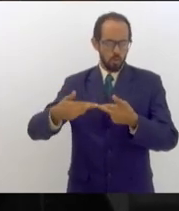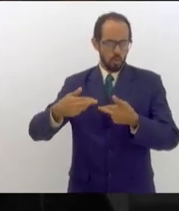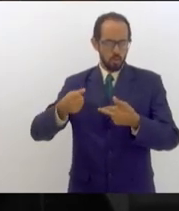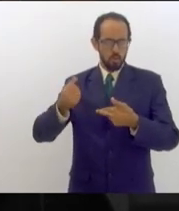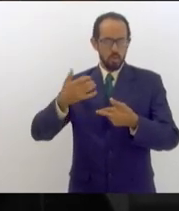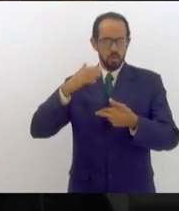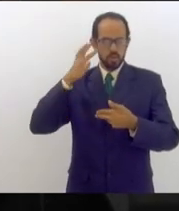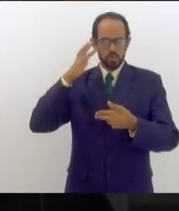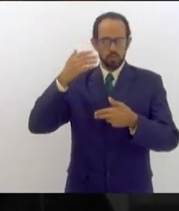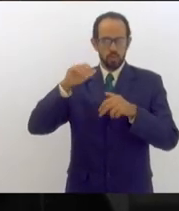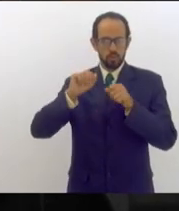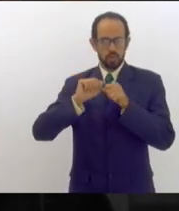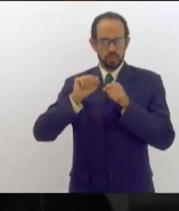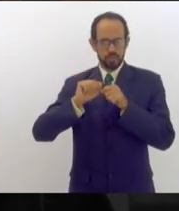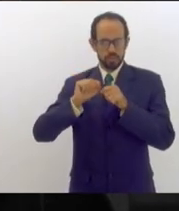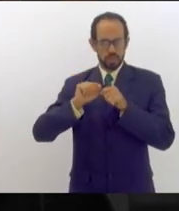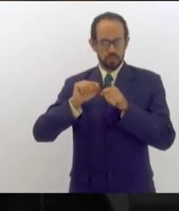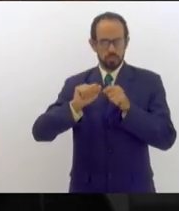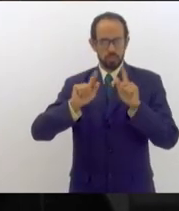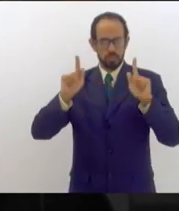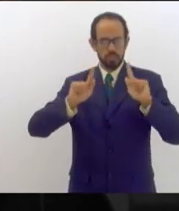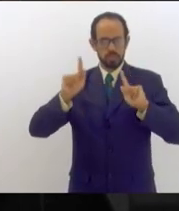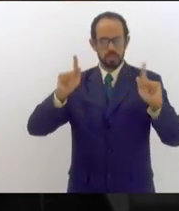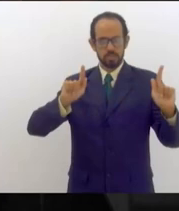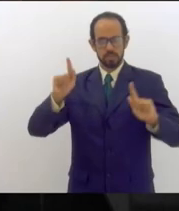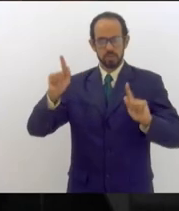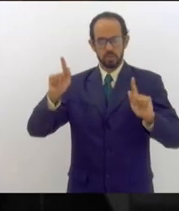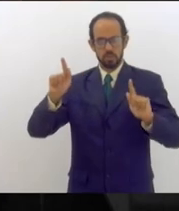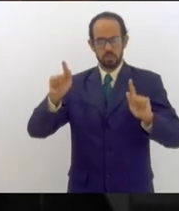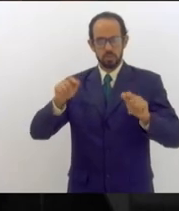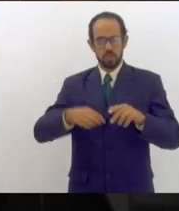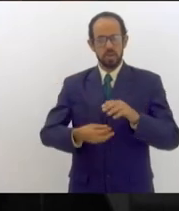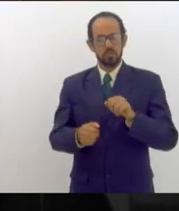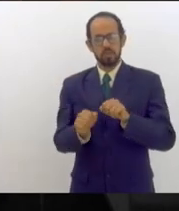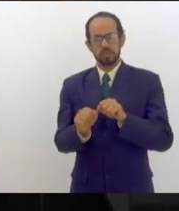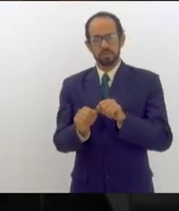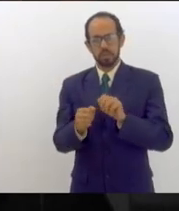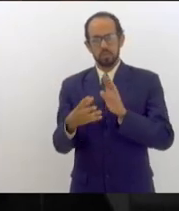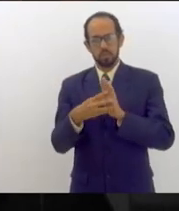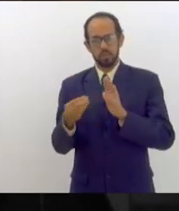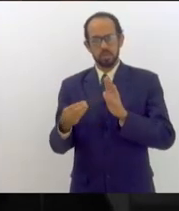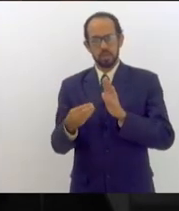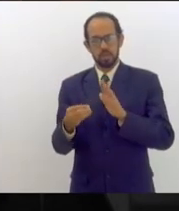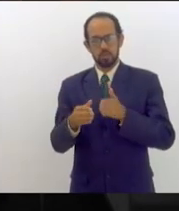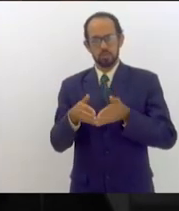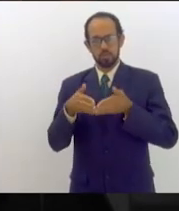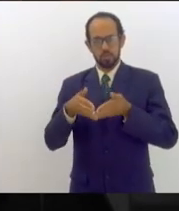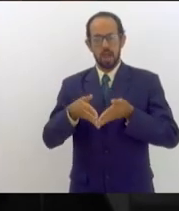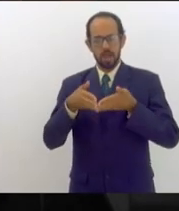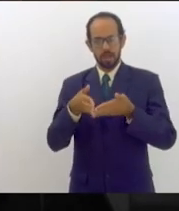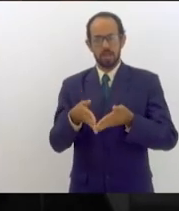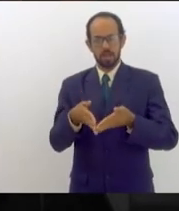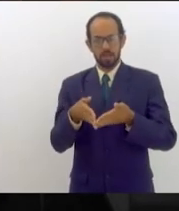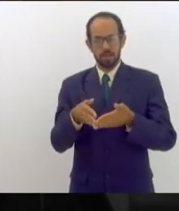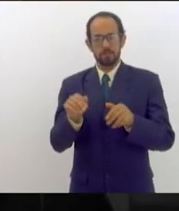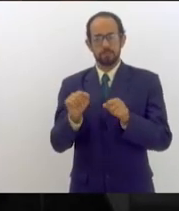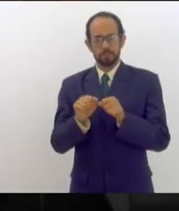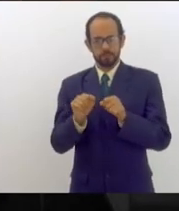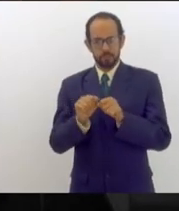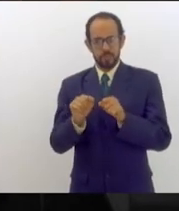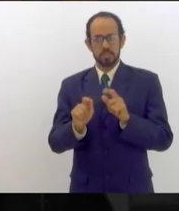contratar a empresa que faria modelagem de barcas fez a licitação